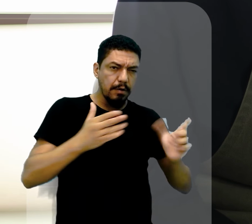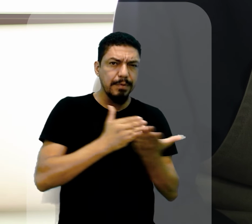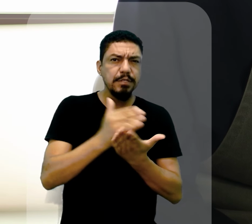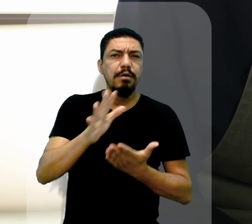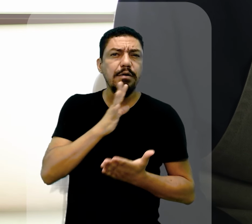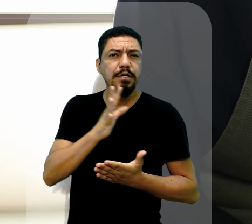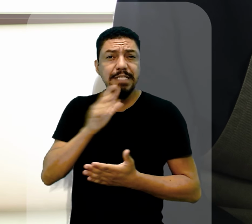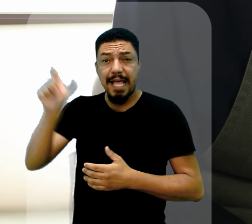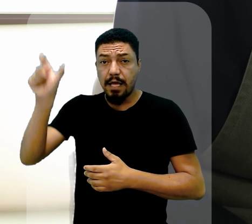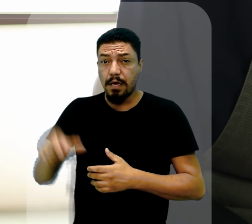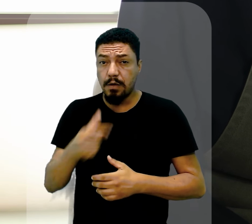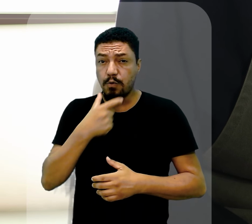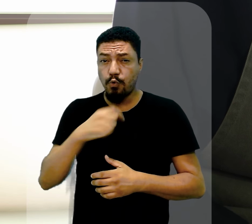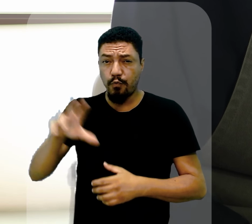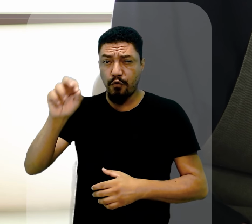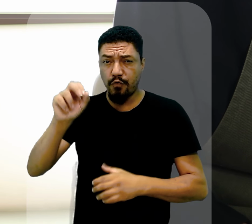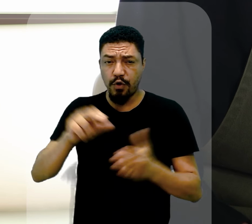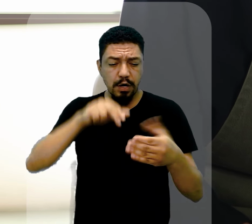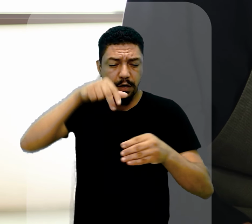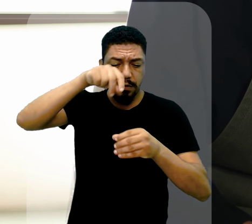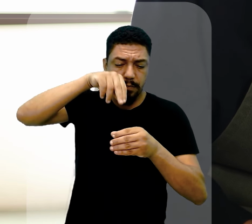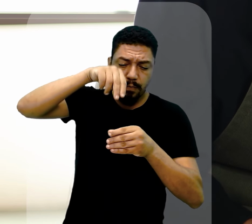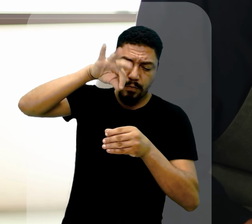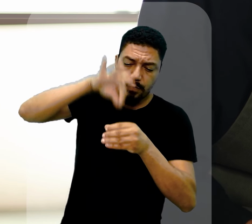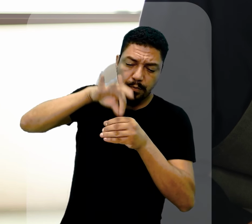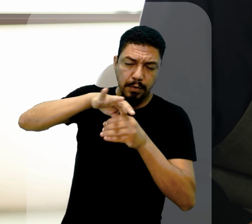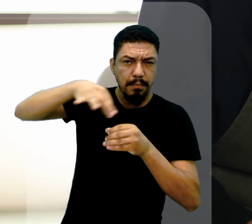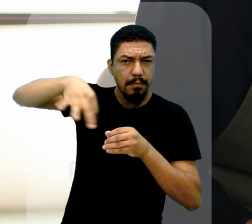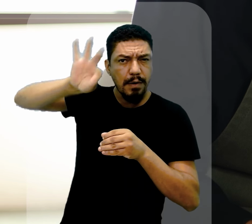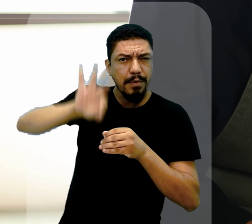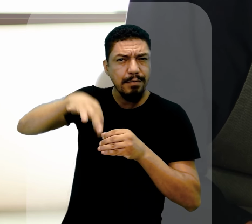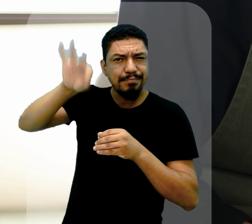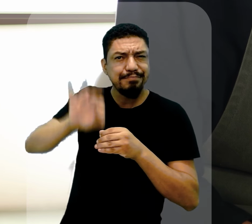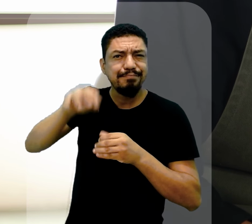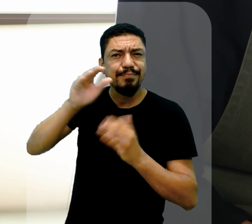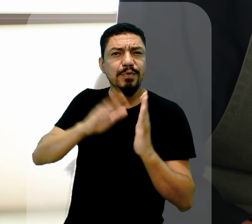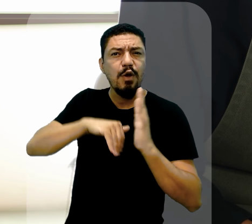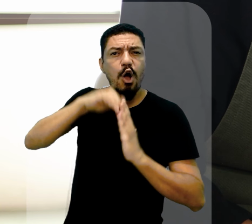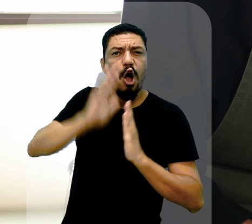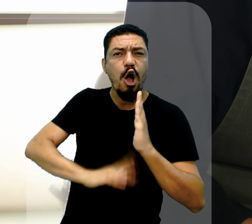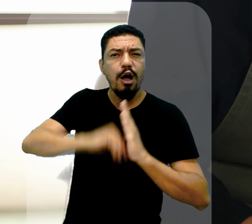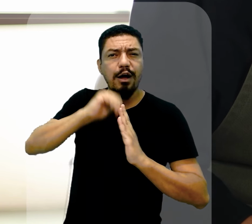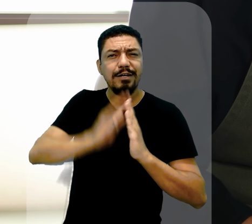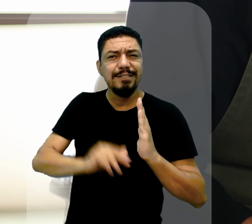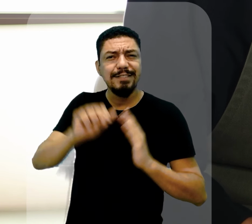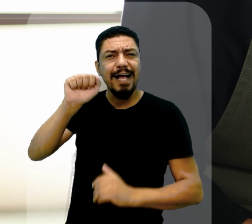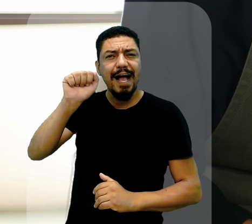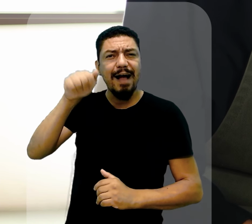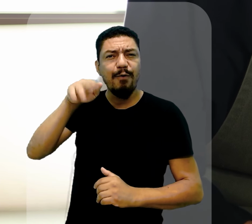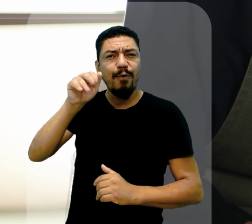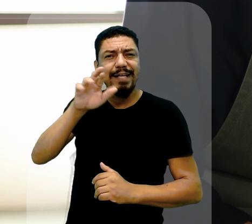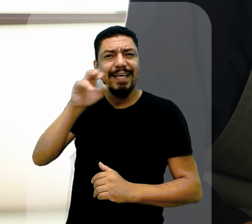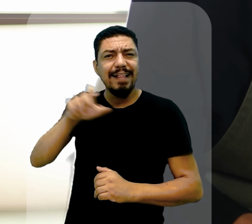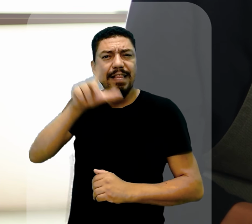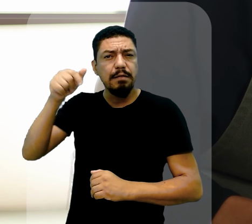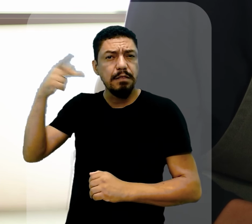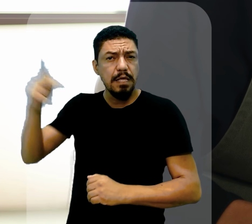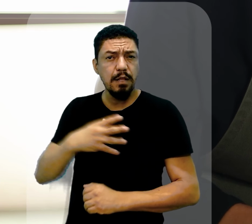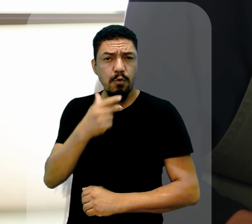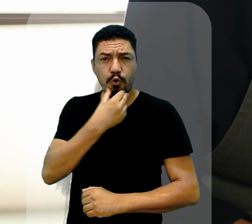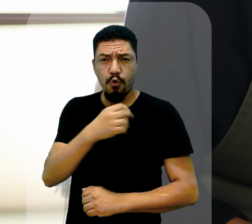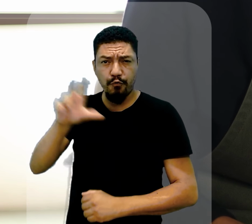desenho, através do nanquim, da pincelada de aquarela que ele fez em uma época da vida que ele era